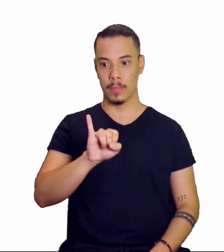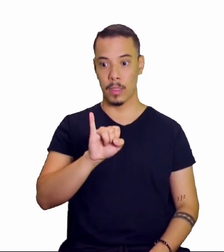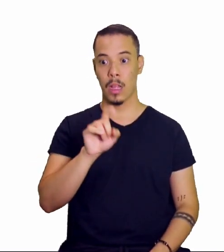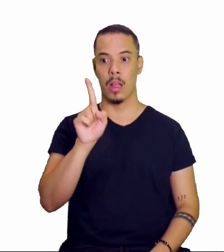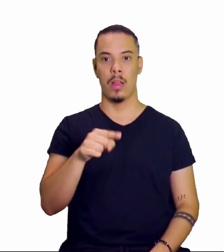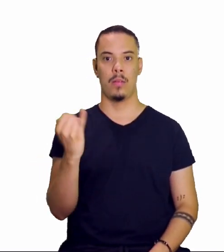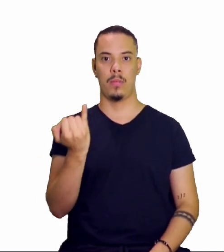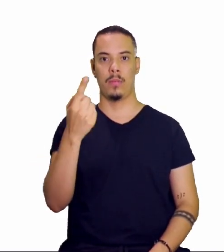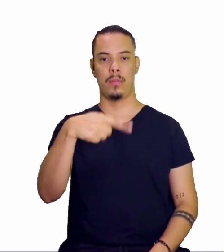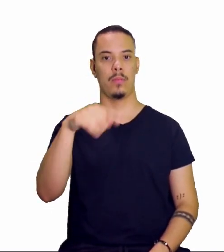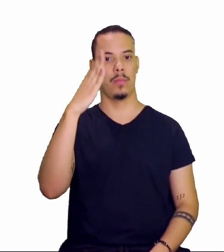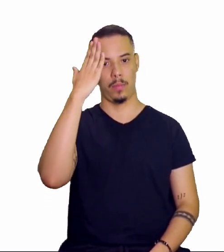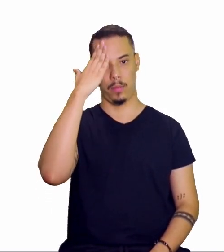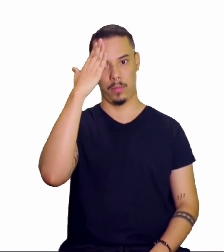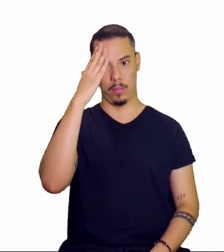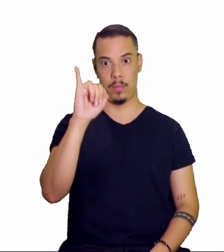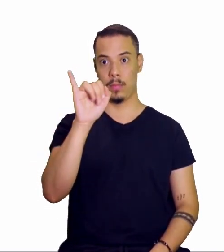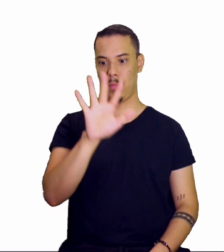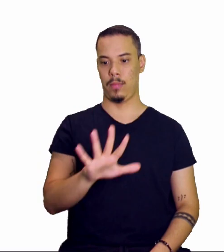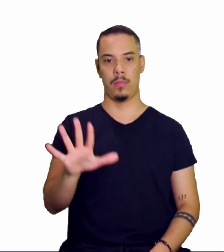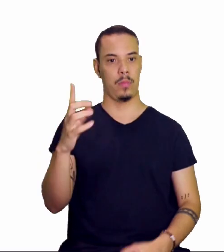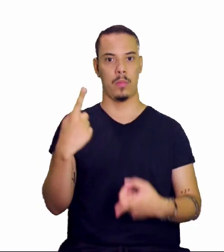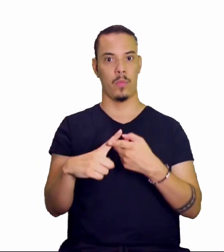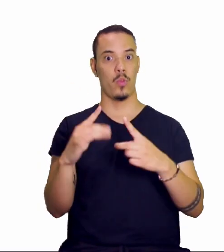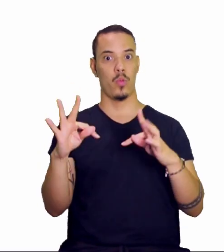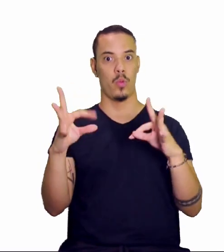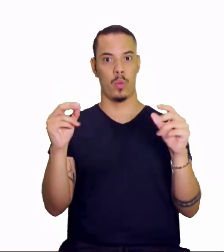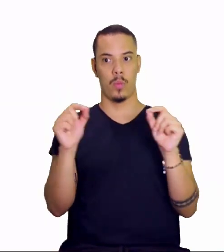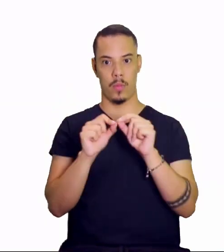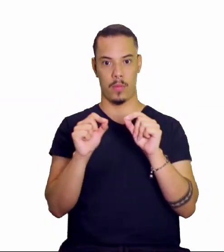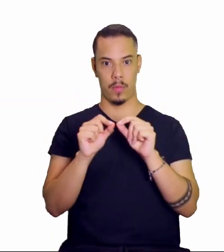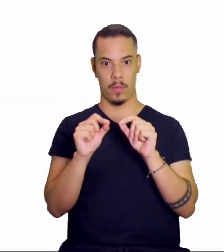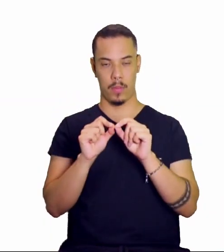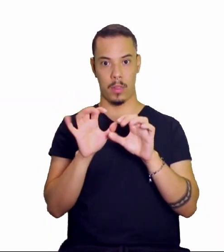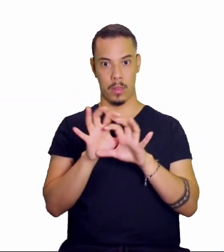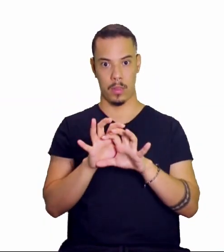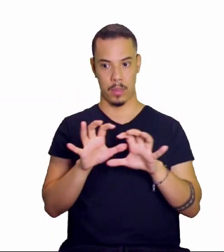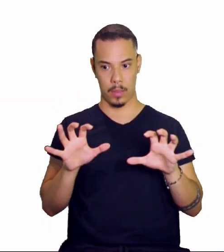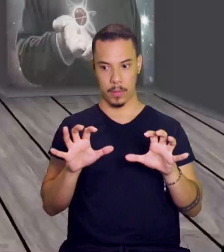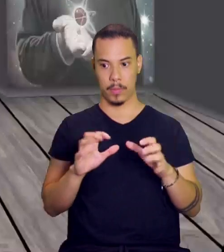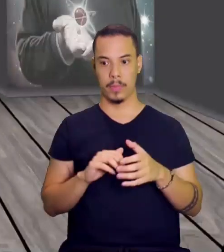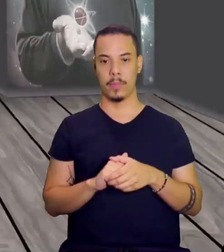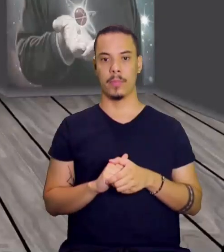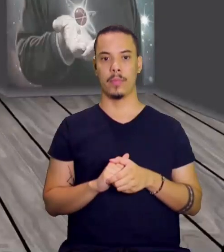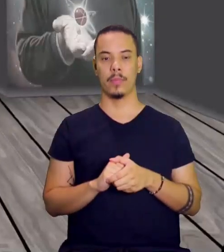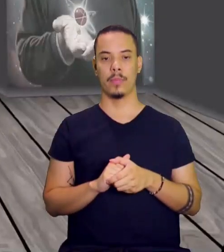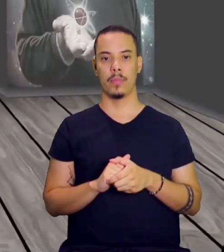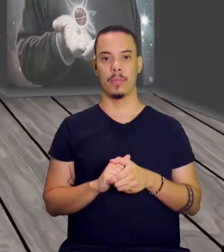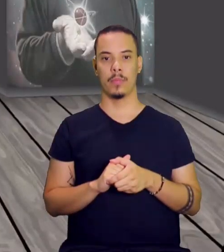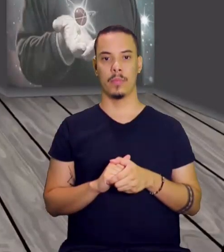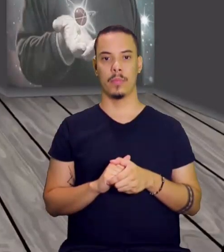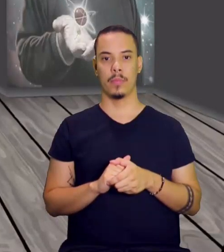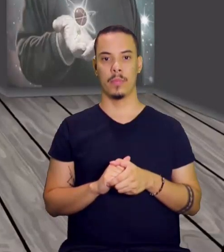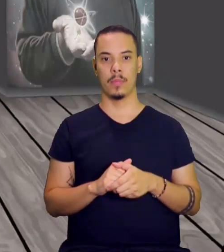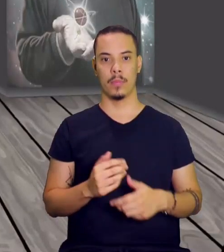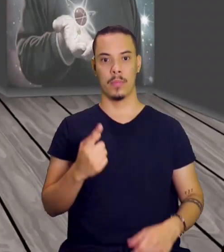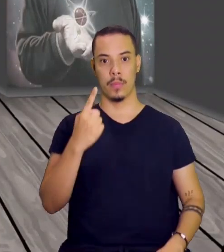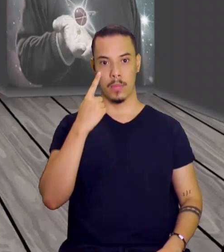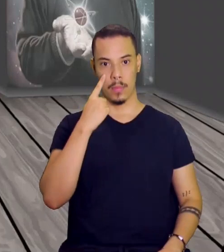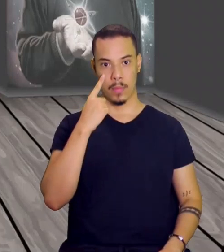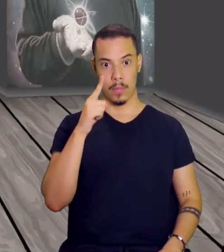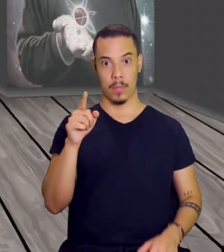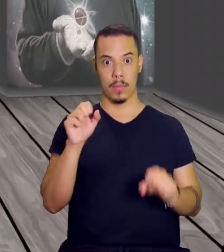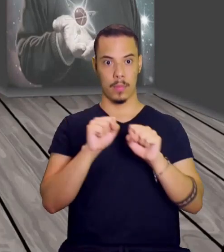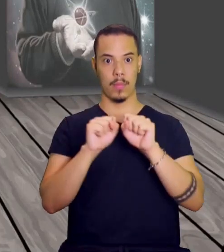o Sistema Internacional para todo mundo falar a mesma linguagem. Dá uma olhadinha aqui. Olha bem. Olha aqui, pessoal. Olha aí. O